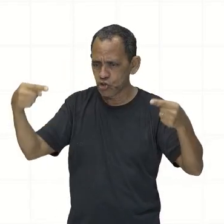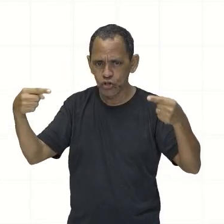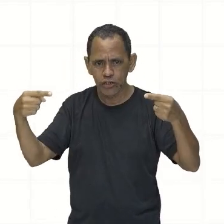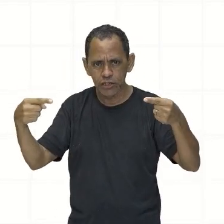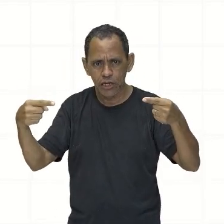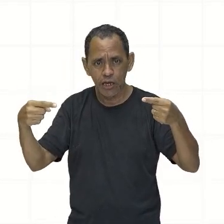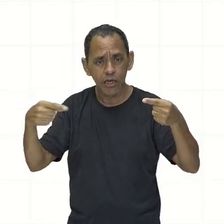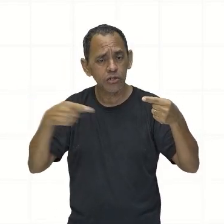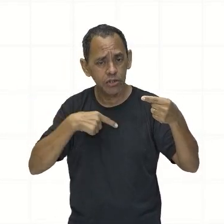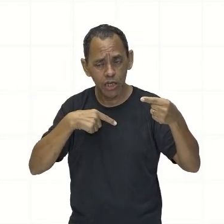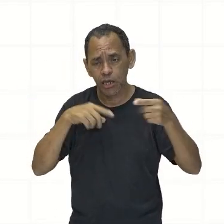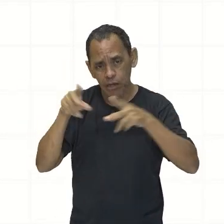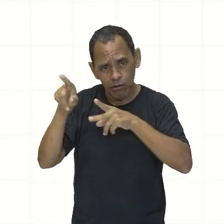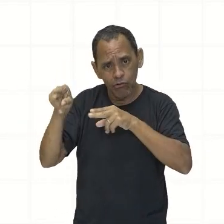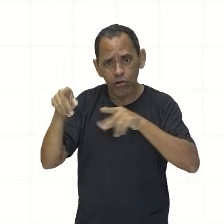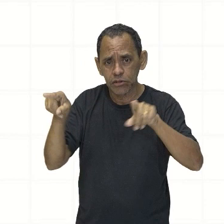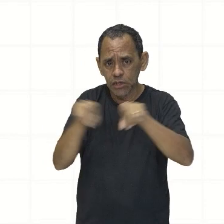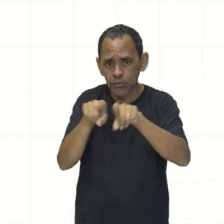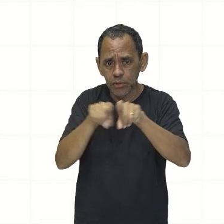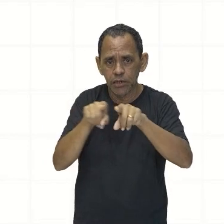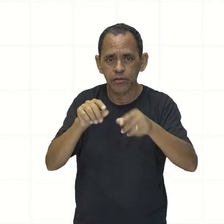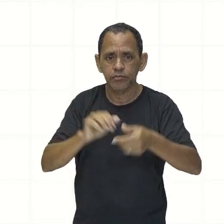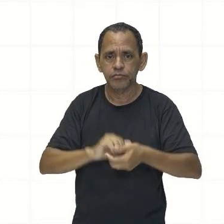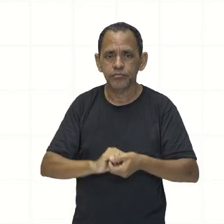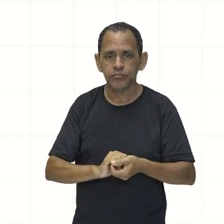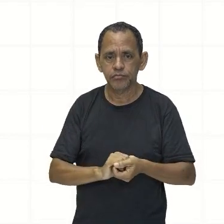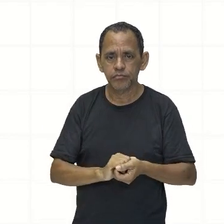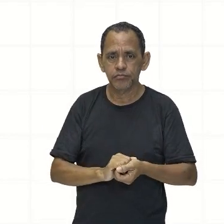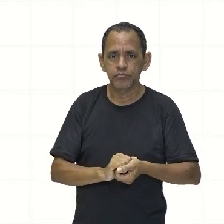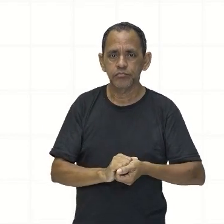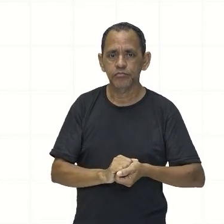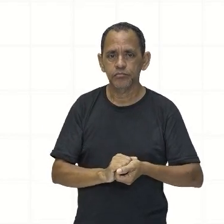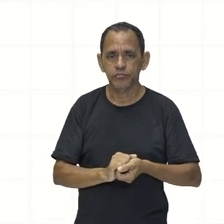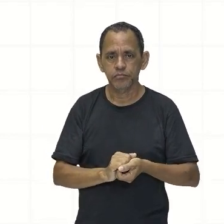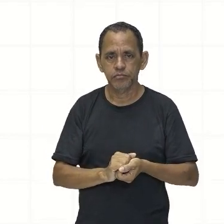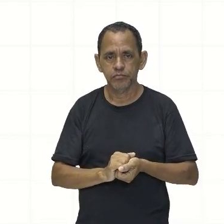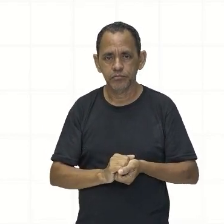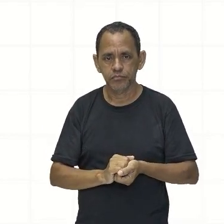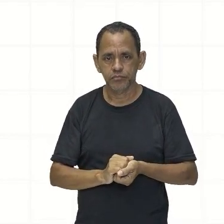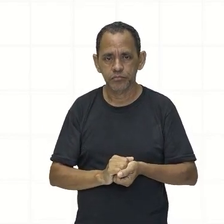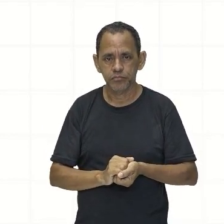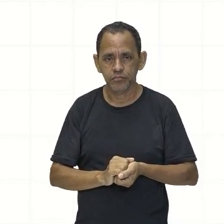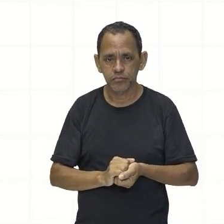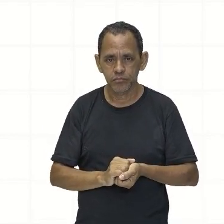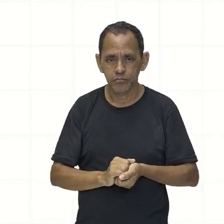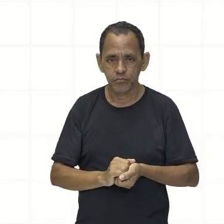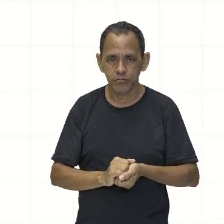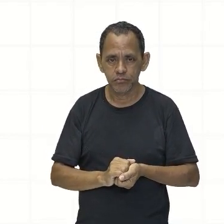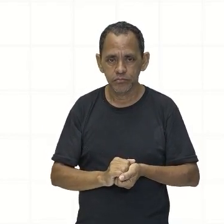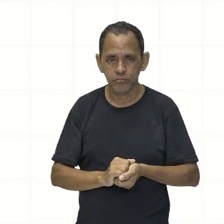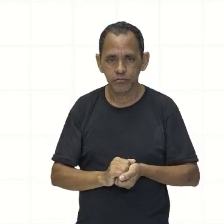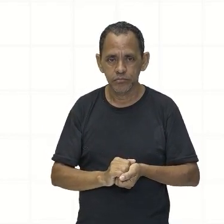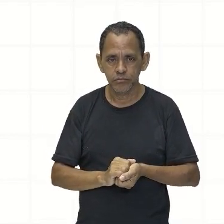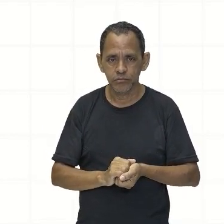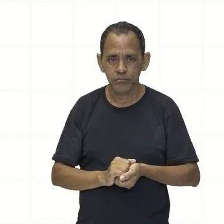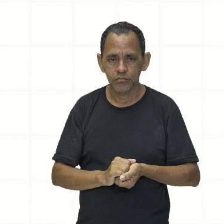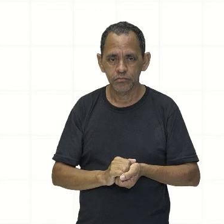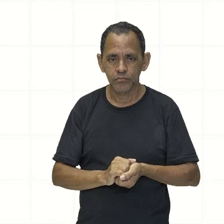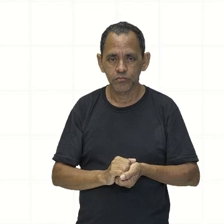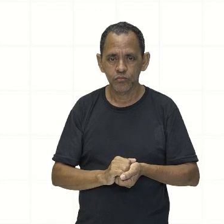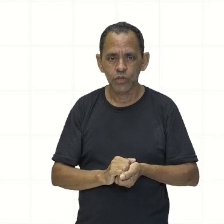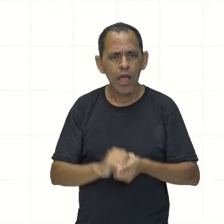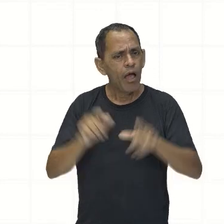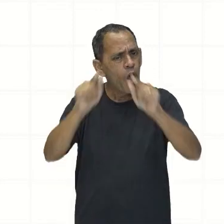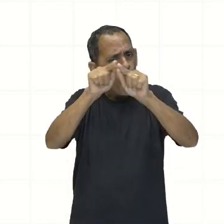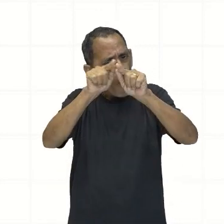lado. Aqui nós temos só um tracinho e aqui nós só temos um tracinho. Então, esse é o retângulo. Então, o perímetro